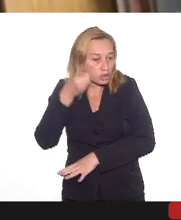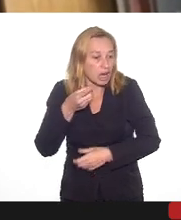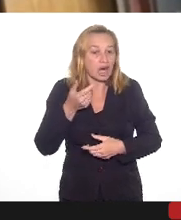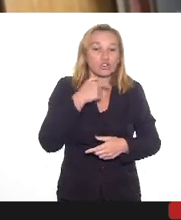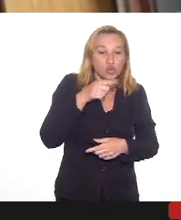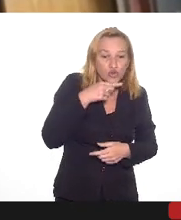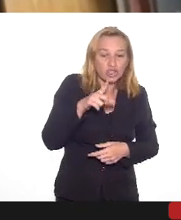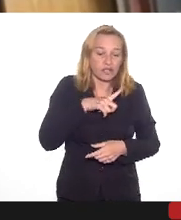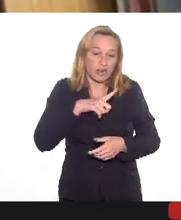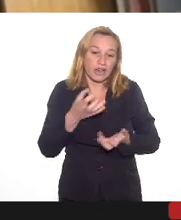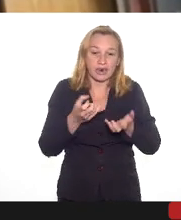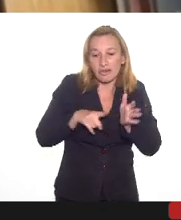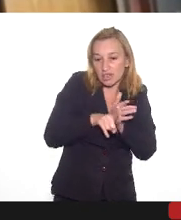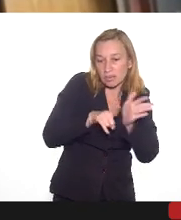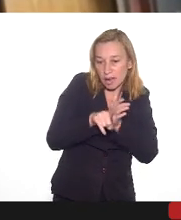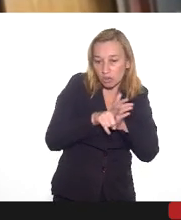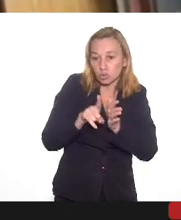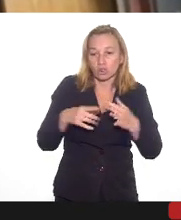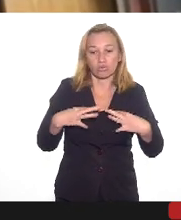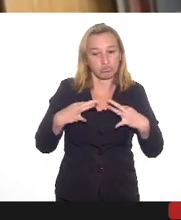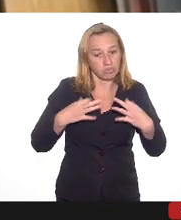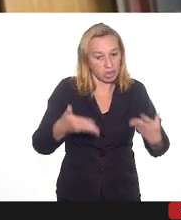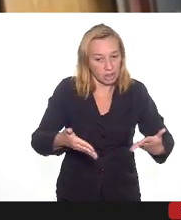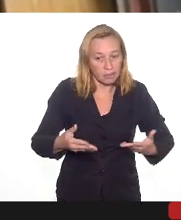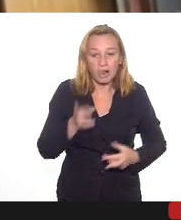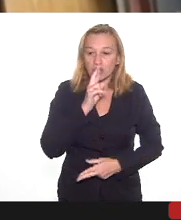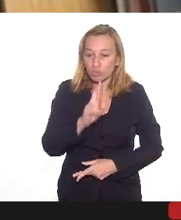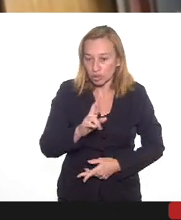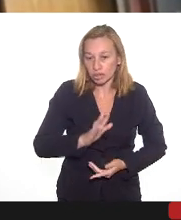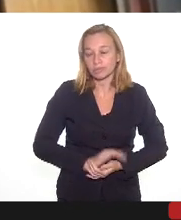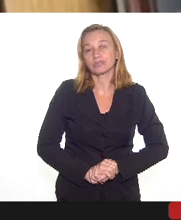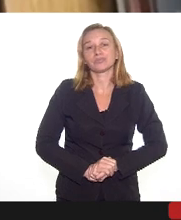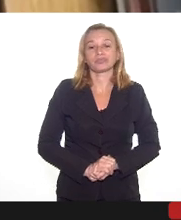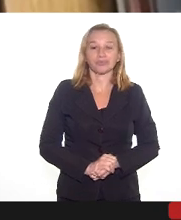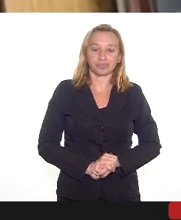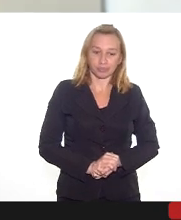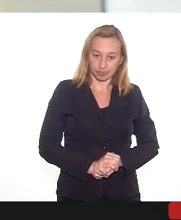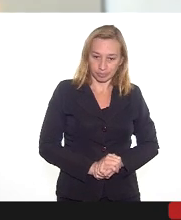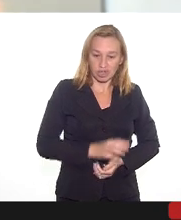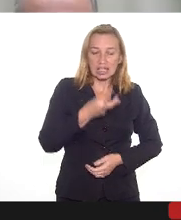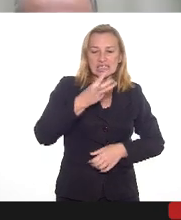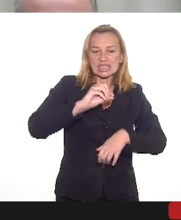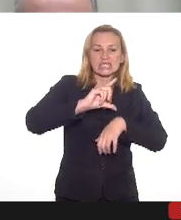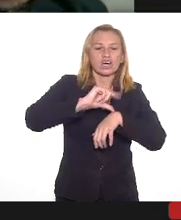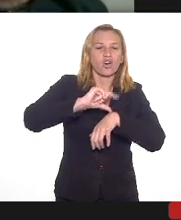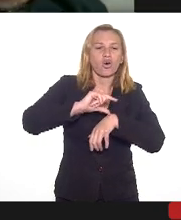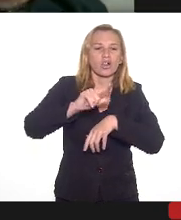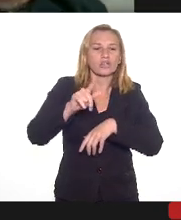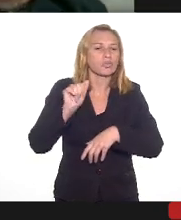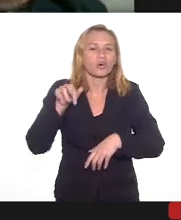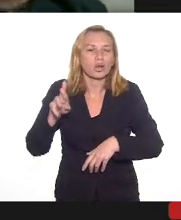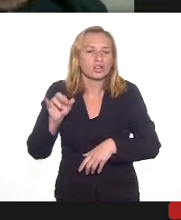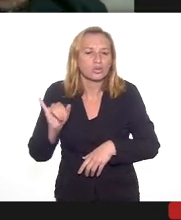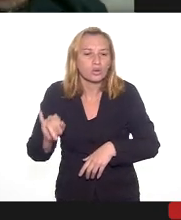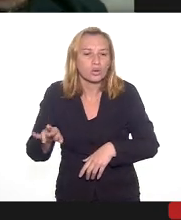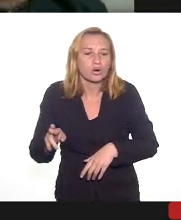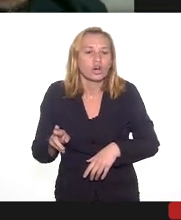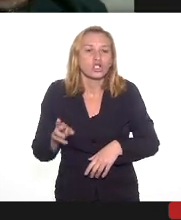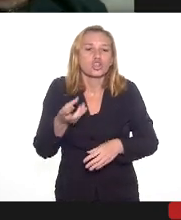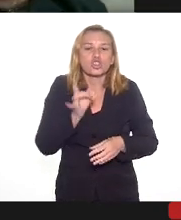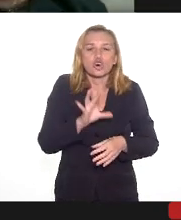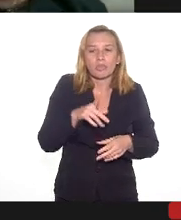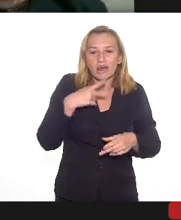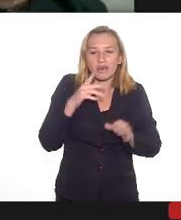alguma dúvida ou quiserem fazer alguma pergunta, estou à disposição aqui para responder. Sobre as 30 horas, procurador, só para finalizar essa sua